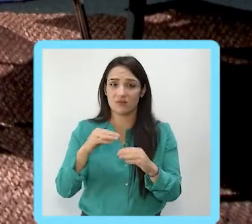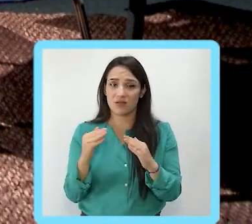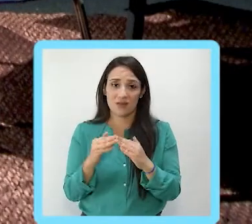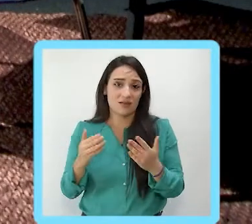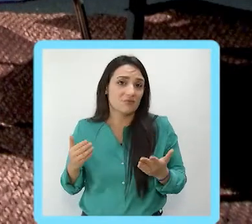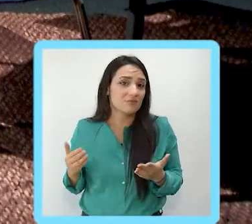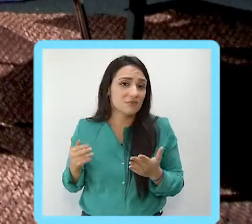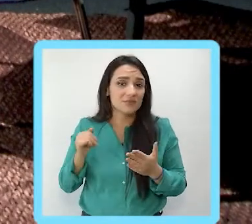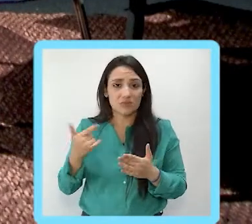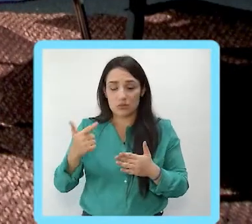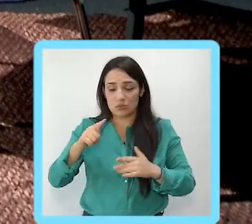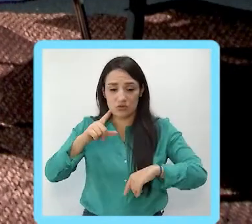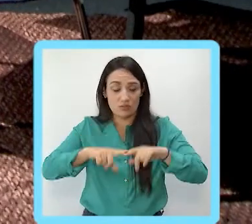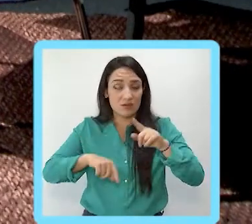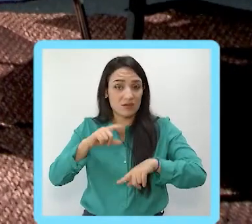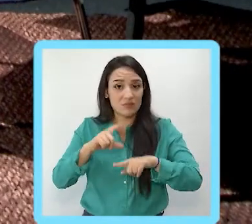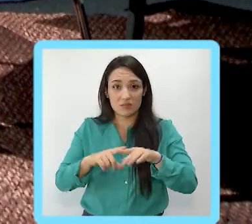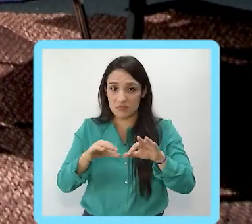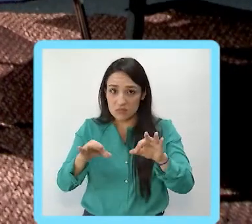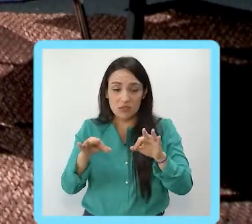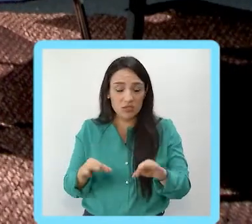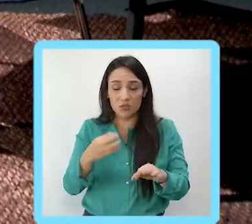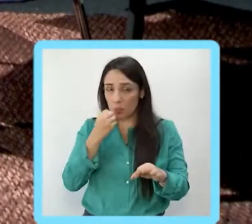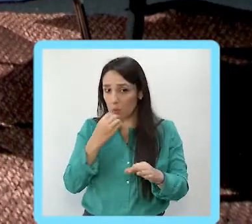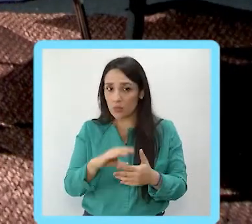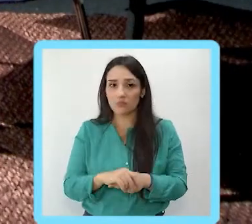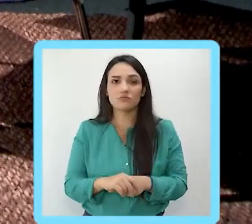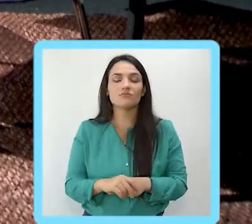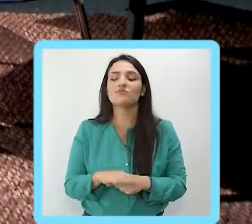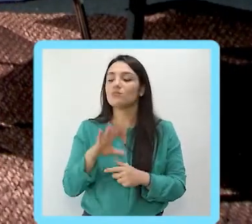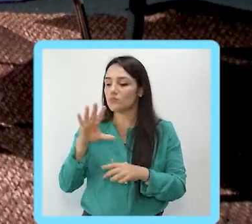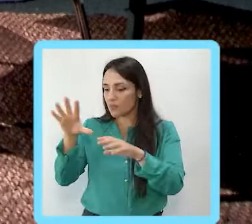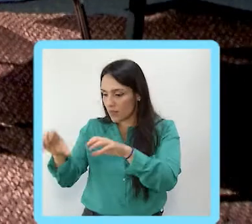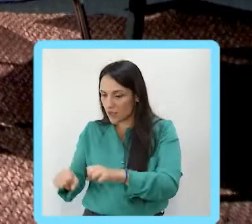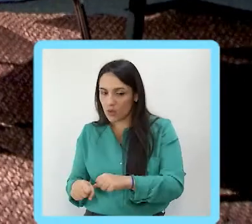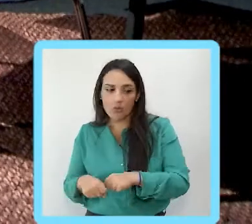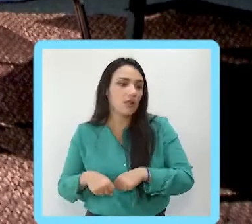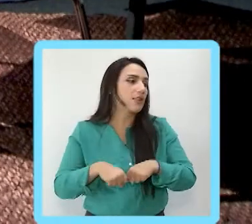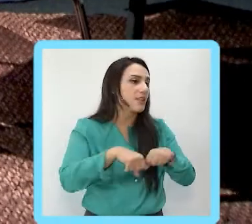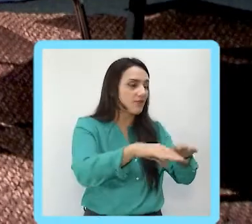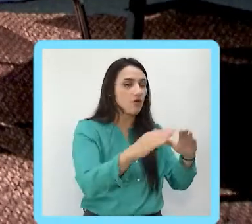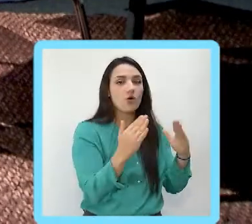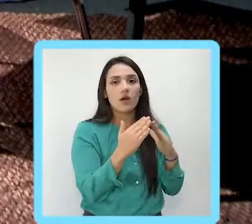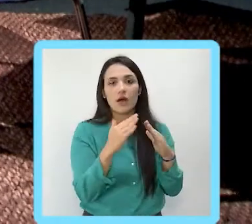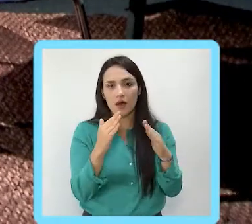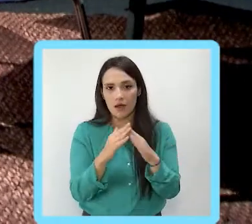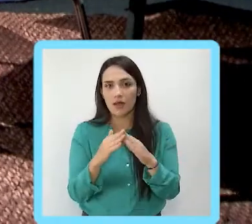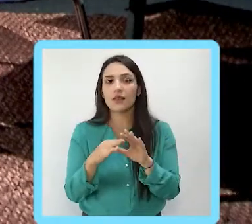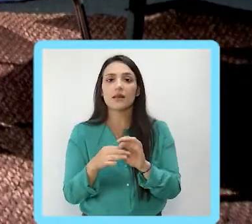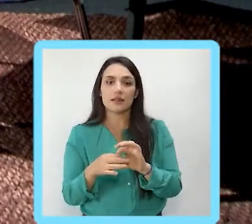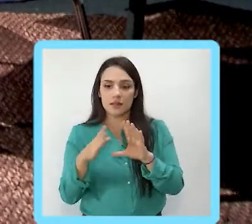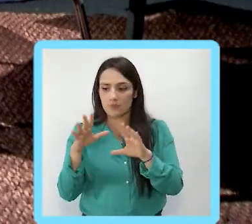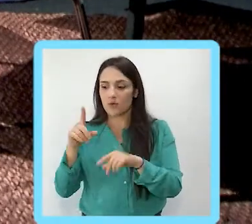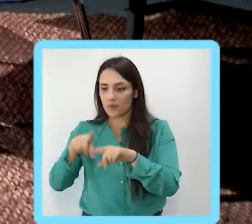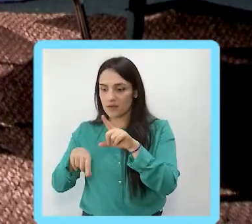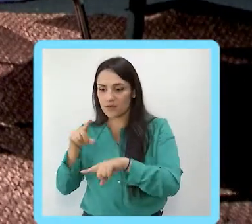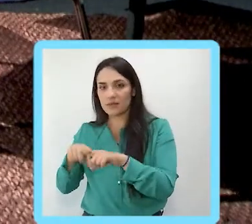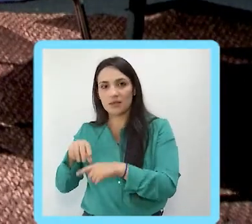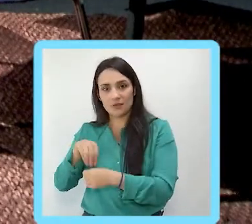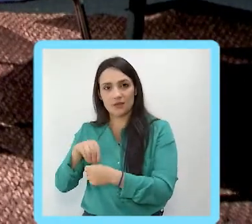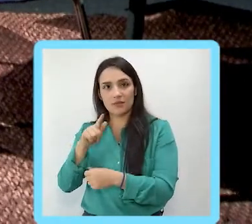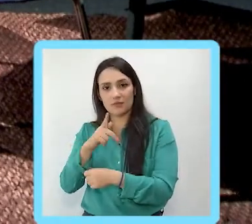e aqueles que não tinham um equipamento com suporte necessário, levou máquina para casa, né? A gente fez essa